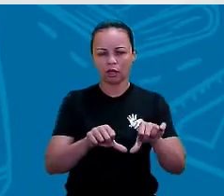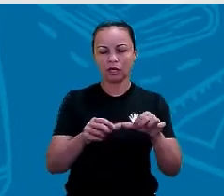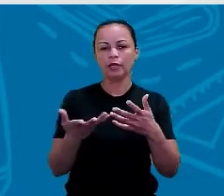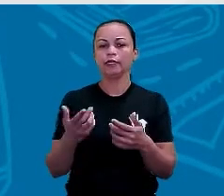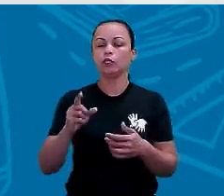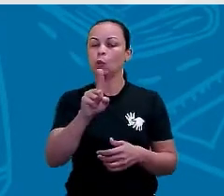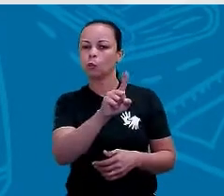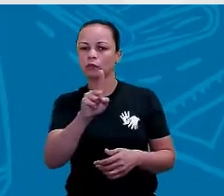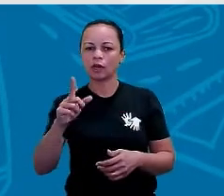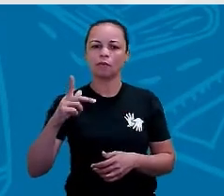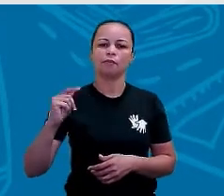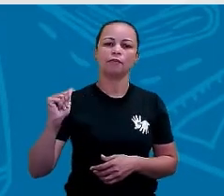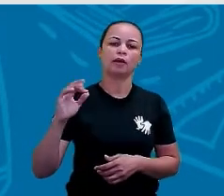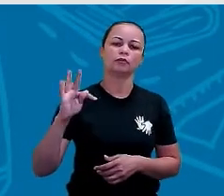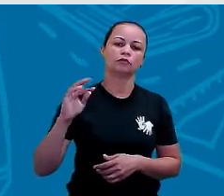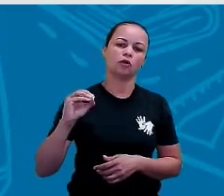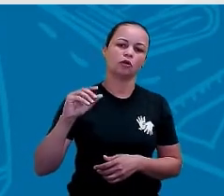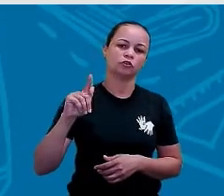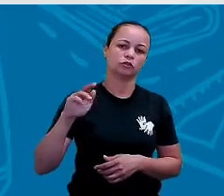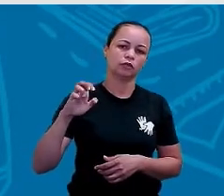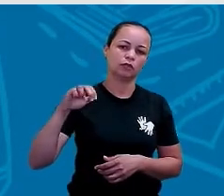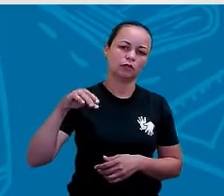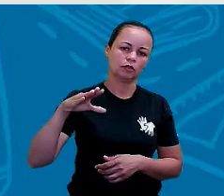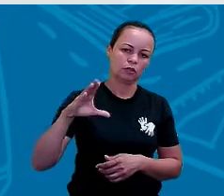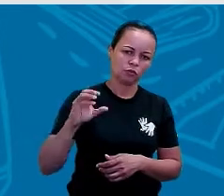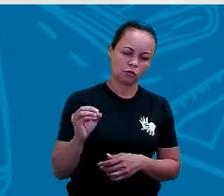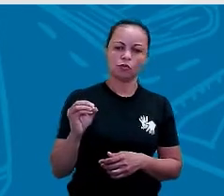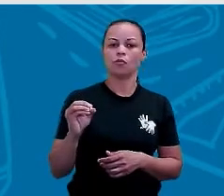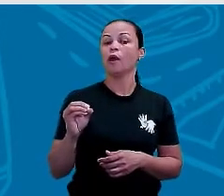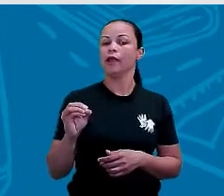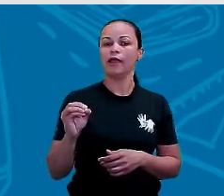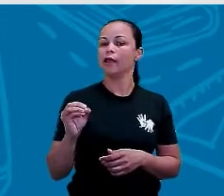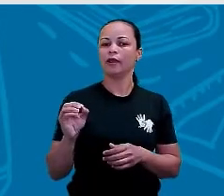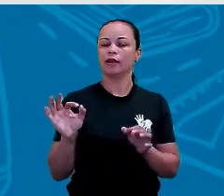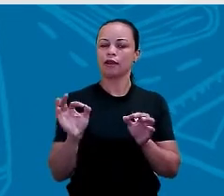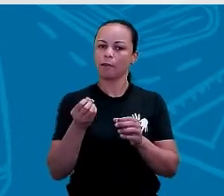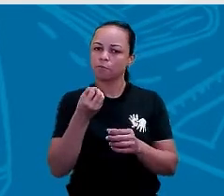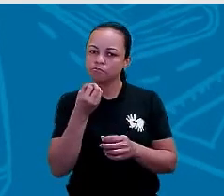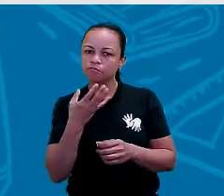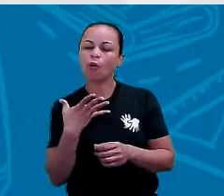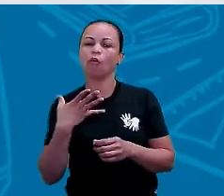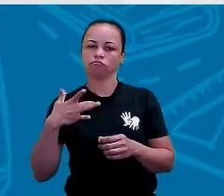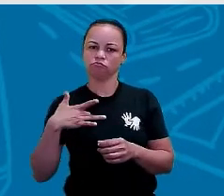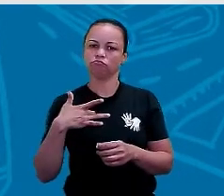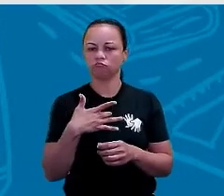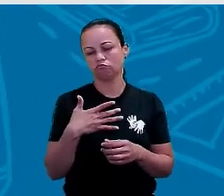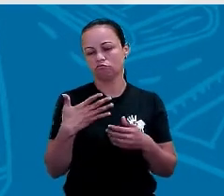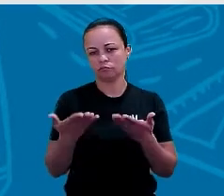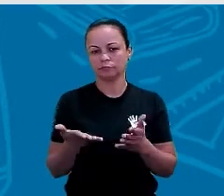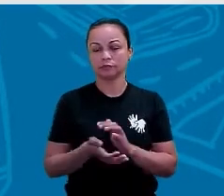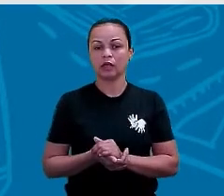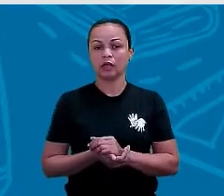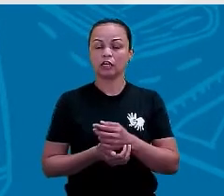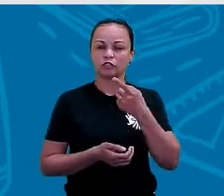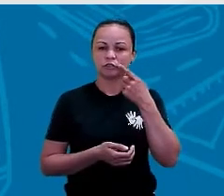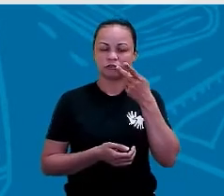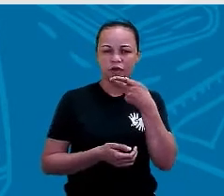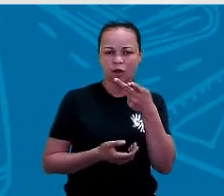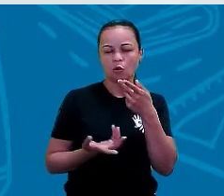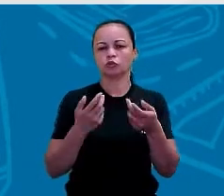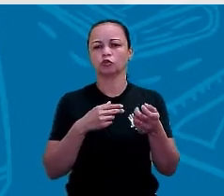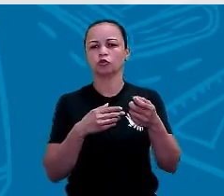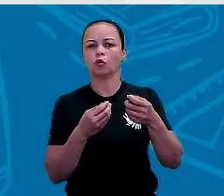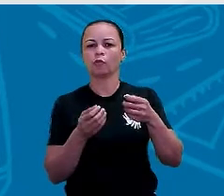gente falou principalmente aqui hoje foram as bactérias, os fungos, né? As bactérias, os fungos e os vírus,